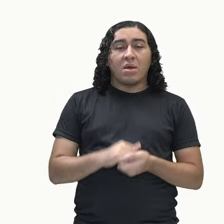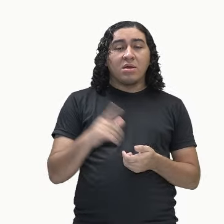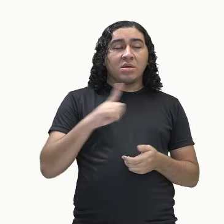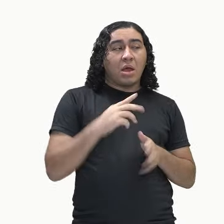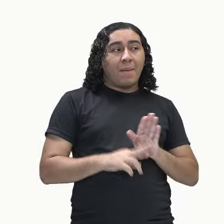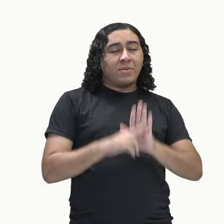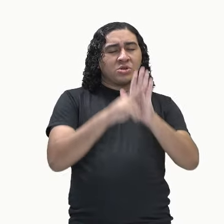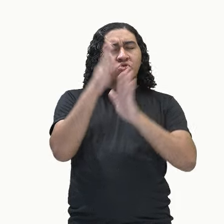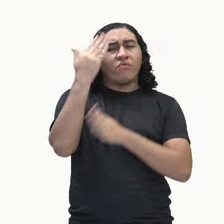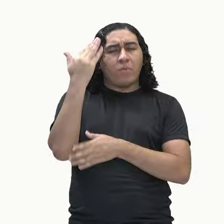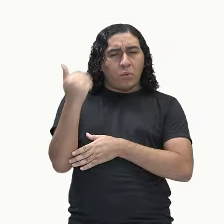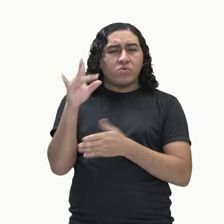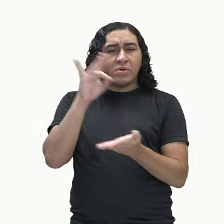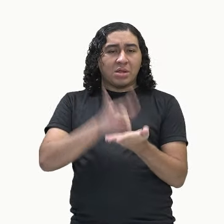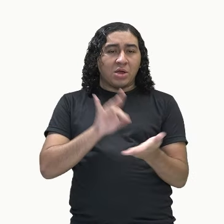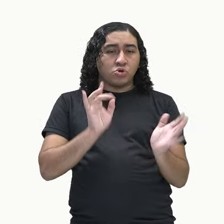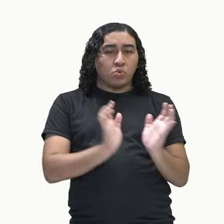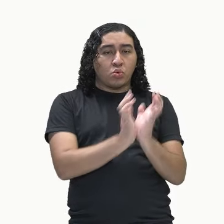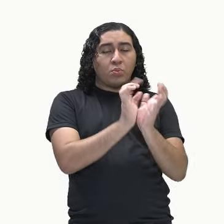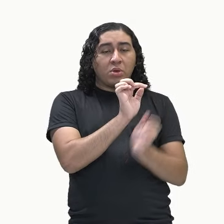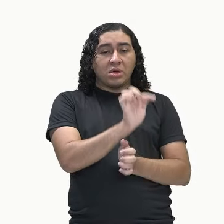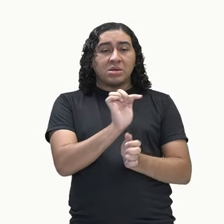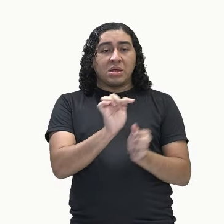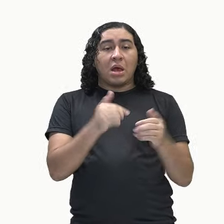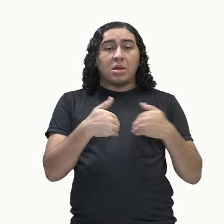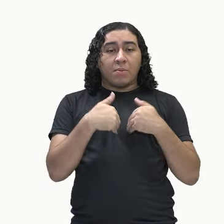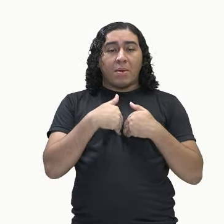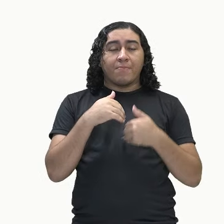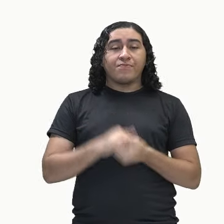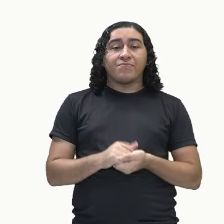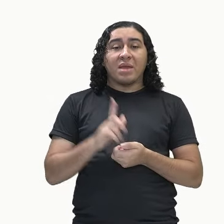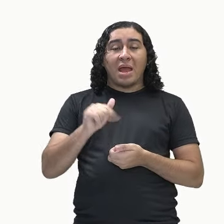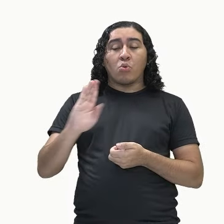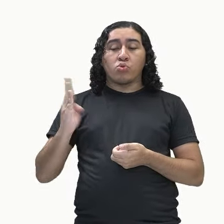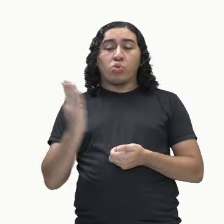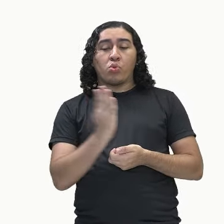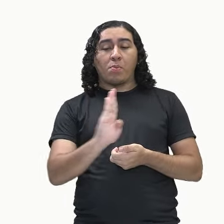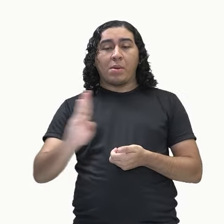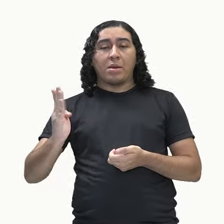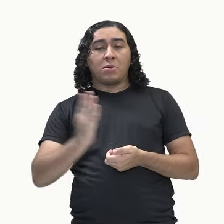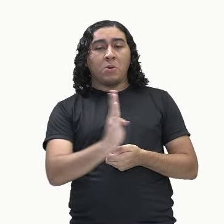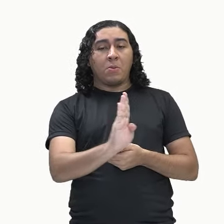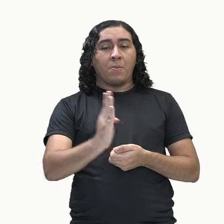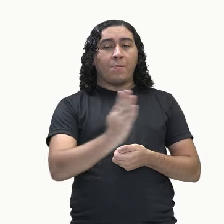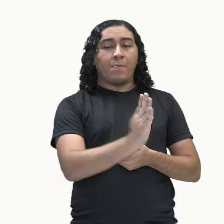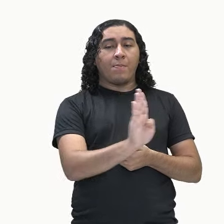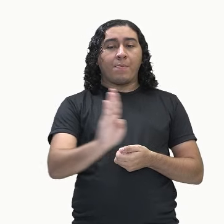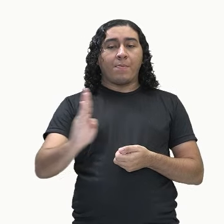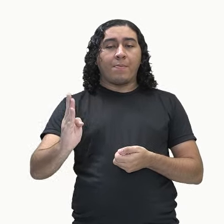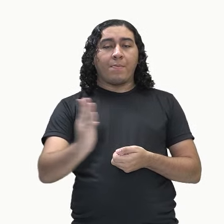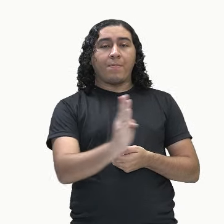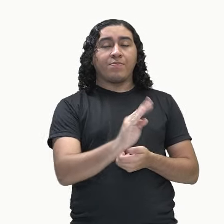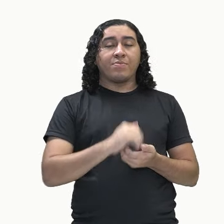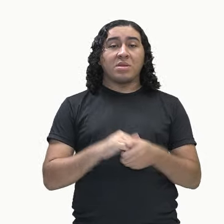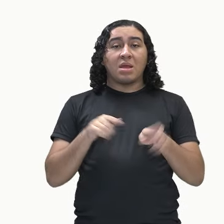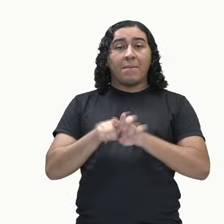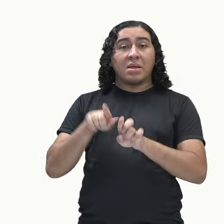bem famoso do grupo dos cartilaginosos, que é o tubarão. Além do tubarão, tem também a raia, que